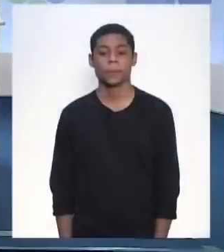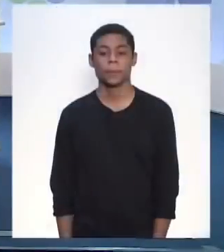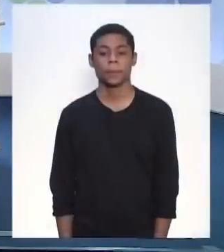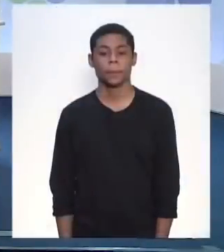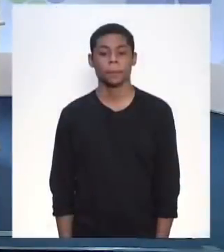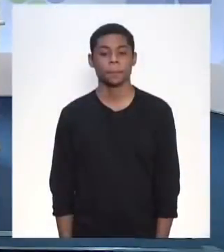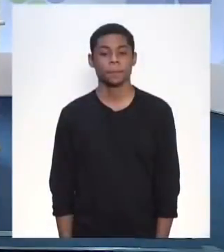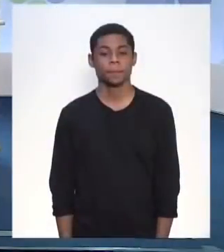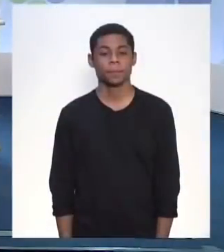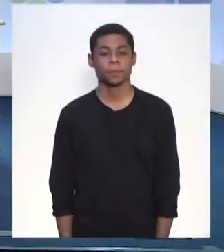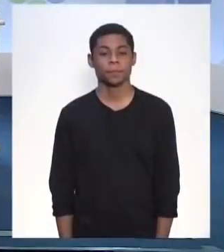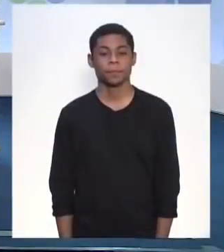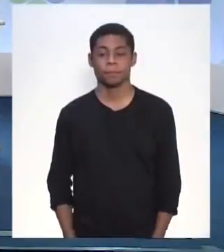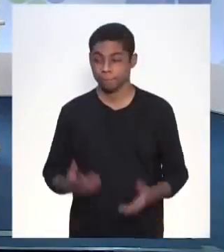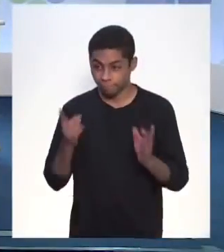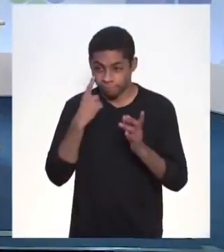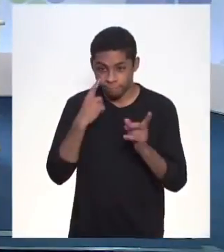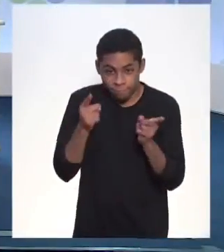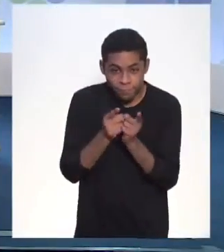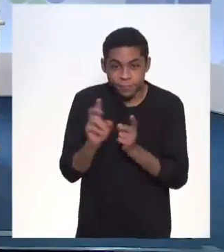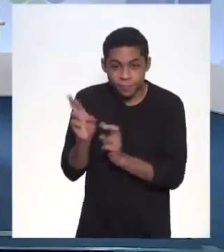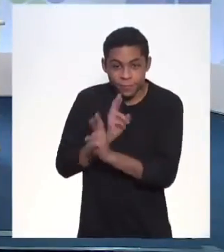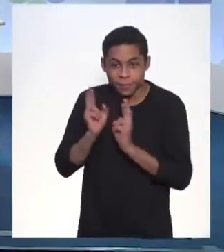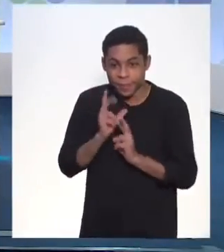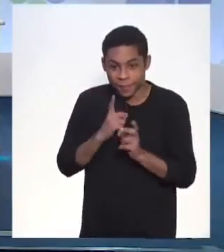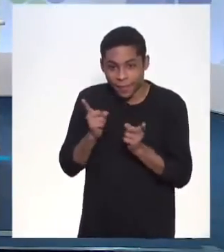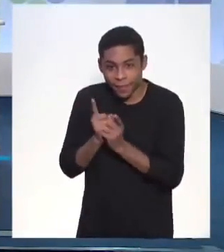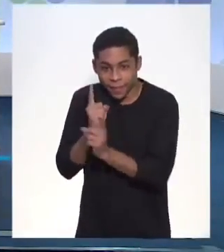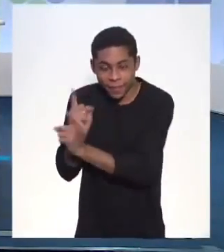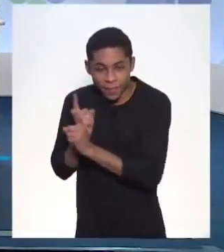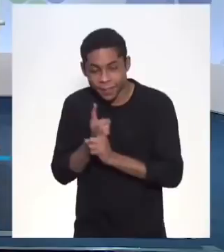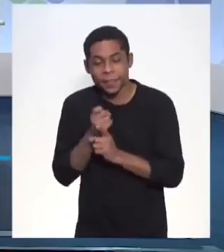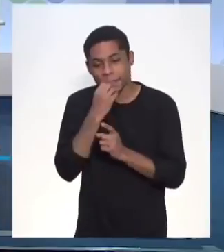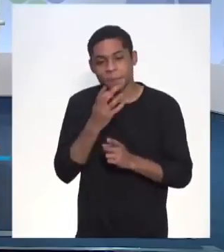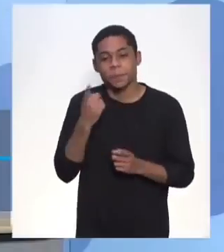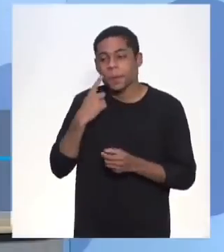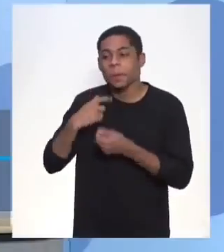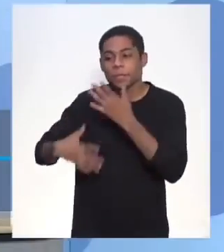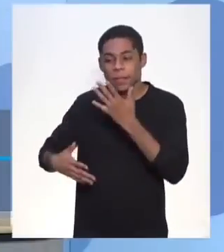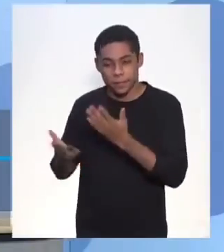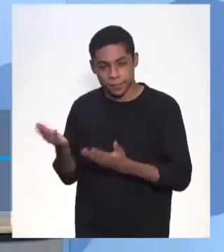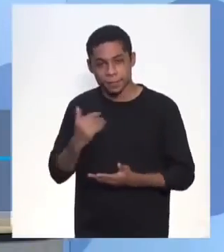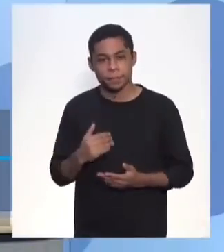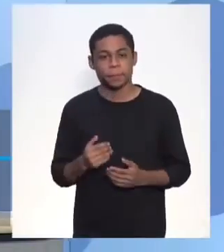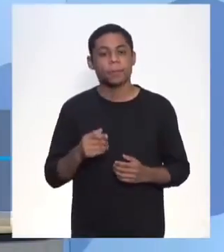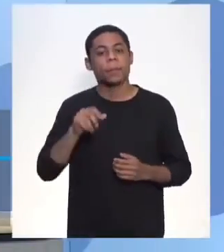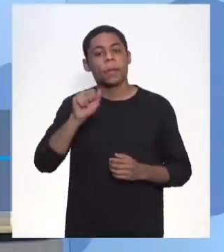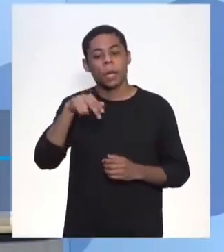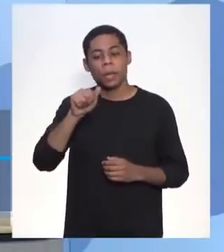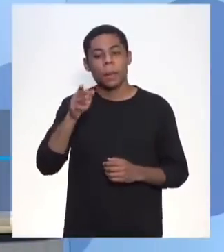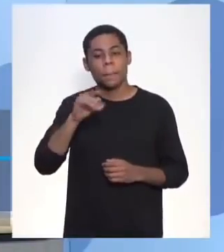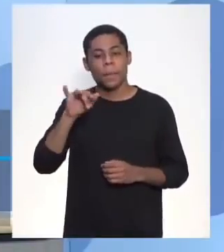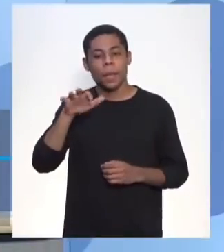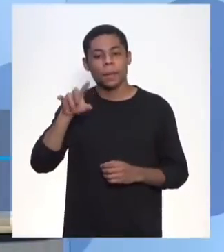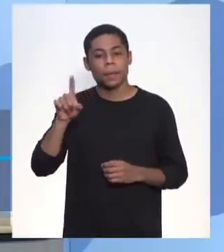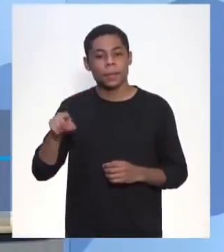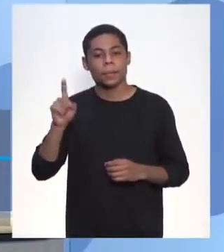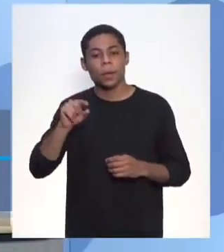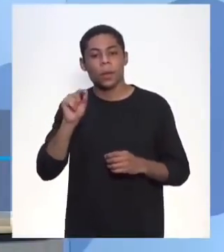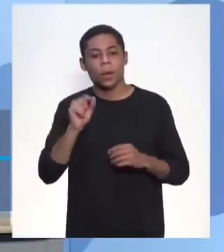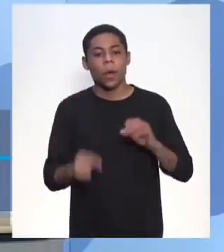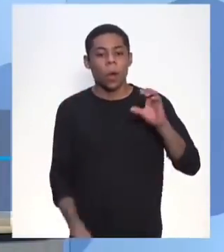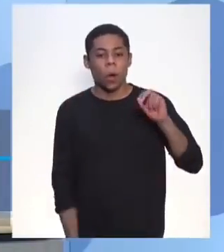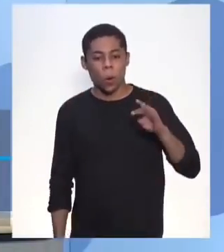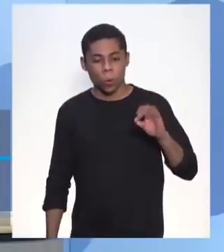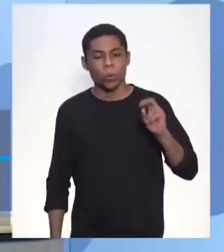And we are back. A short story. Ok. Voltamos aí. Como que tá aí, Ed? Vamos lá. A Ana Beatriz traduziu, ela falou um conto. Né? Um Acho